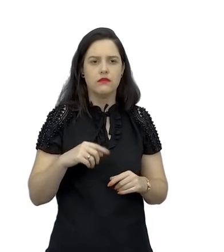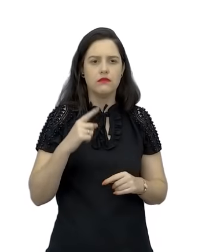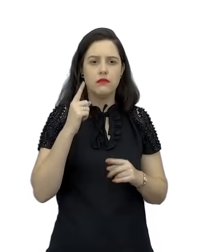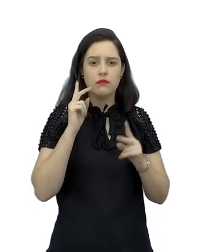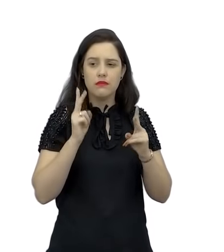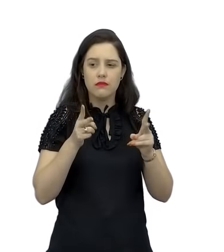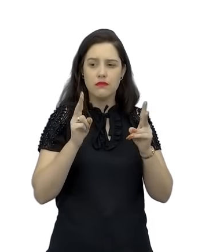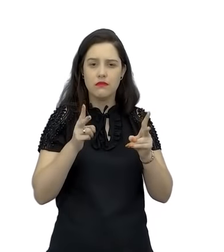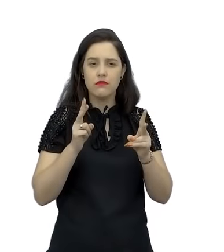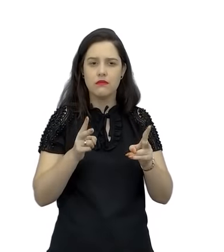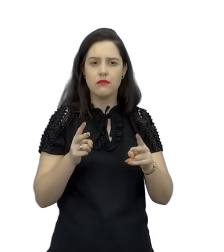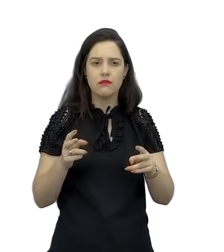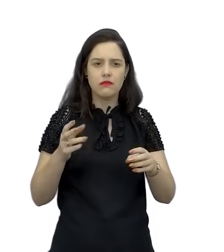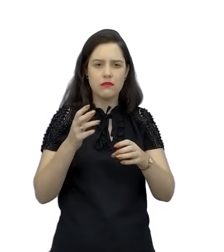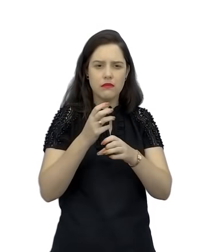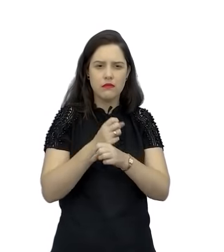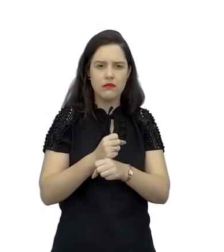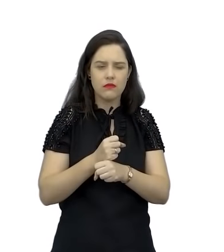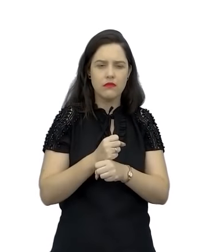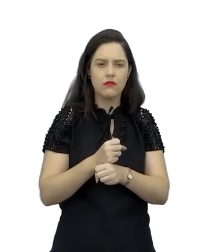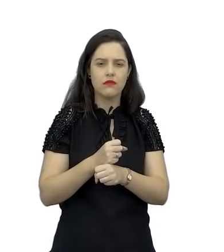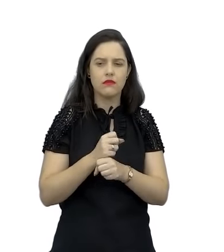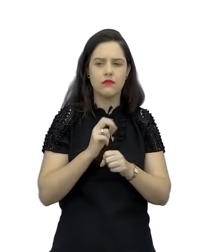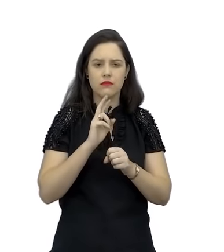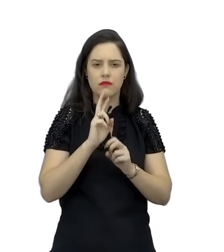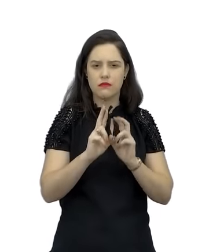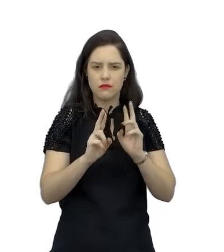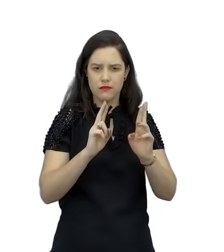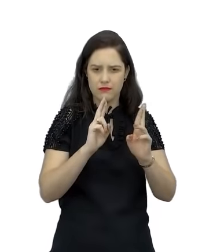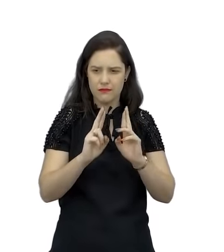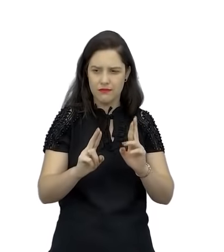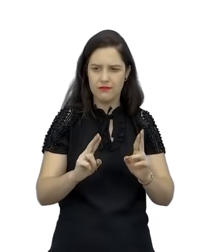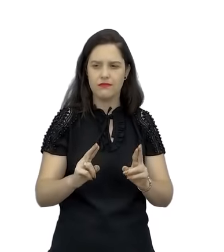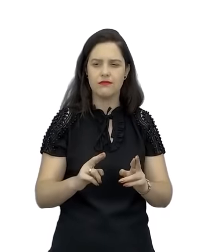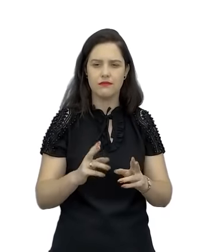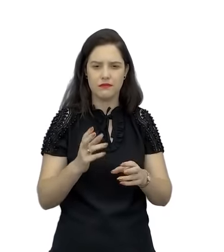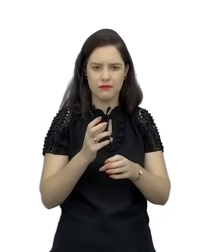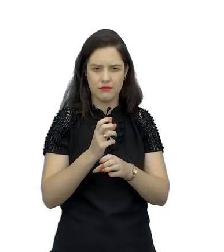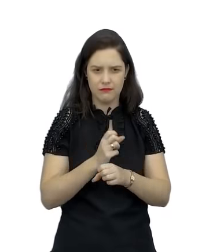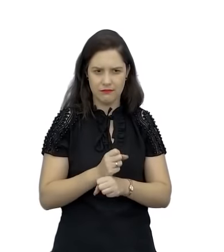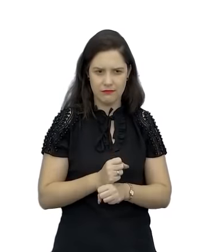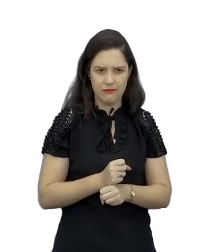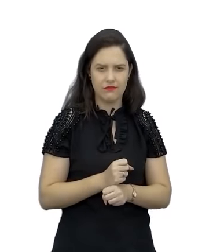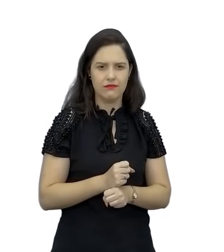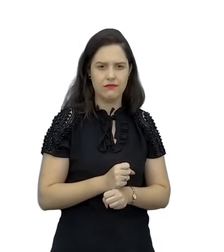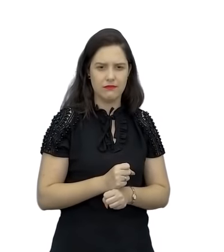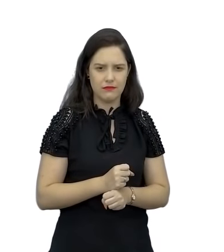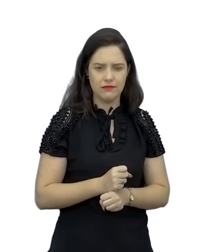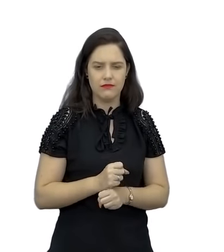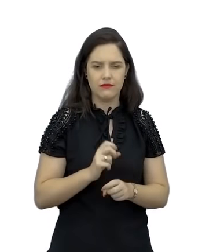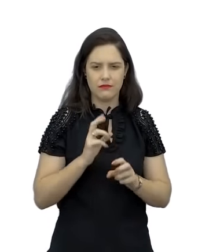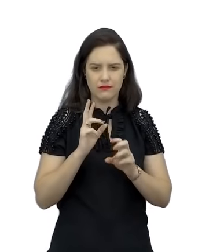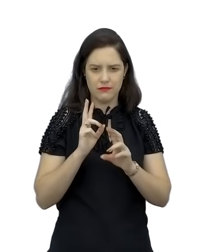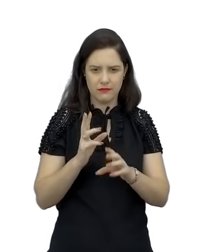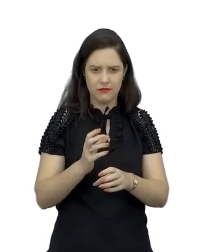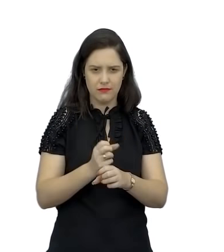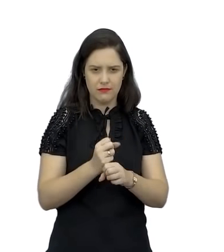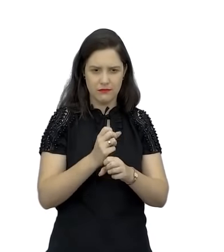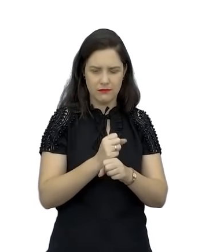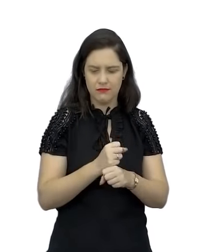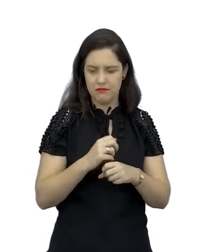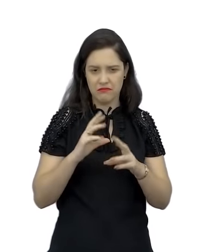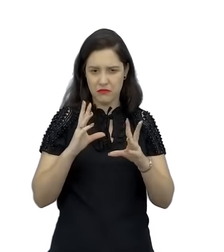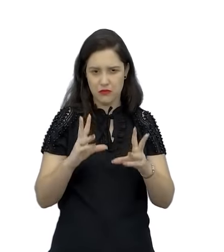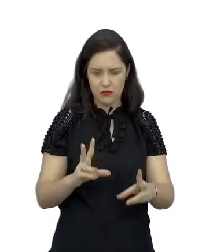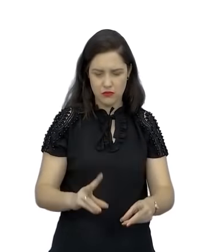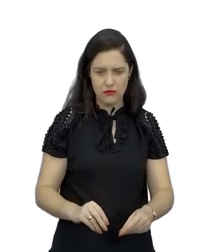resolver, elaborar situações, problemas. Resolver, elaborar situações, problemas. Resolver, elaborar situações, problemas. Eu acho que eu passo o